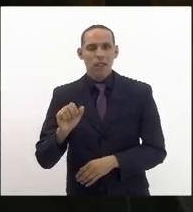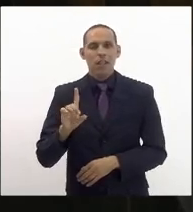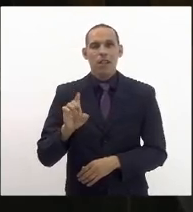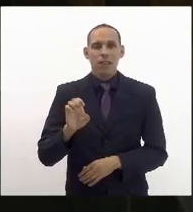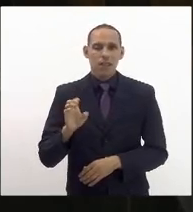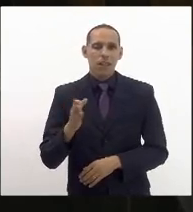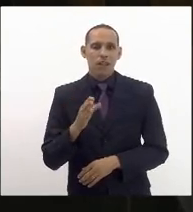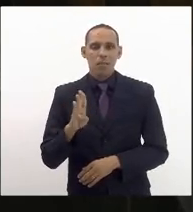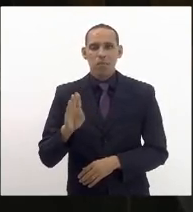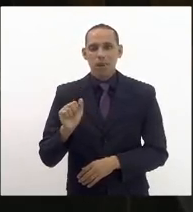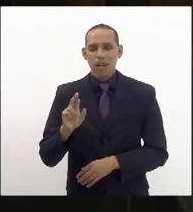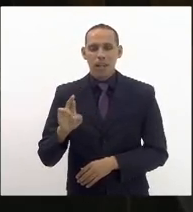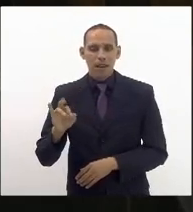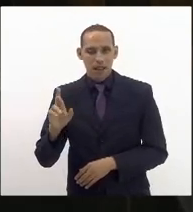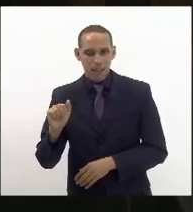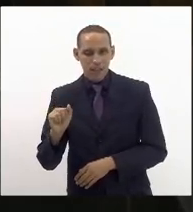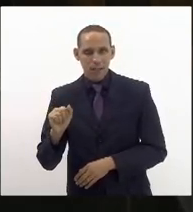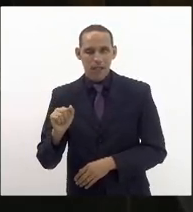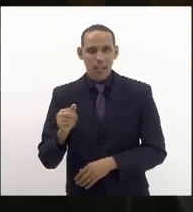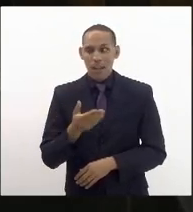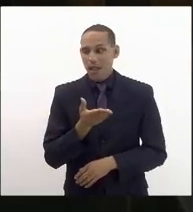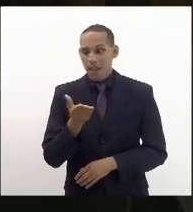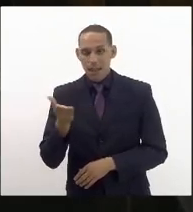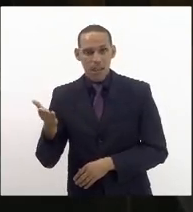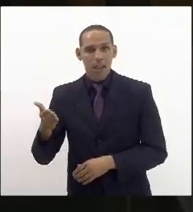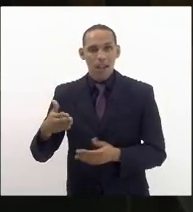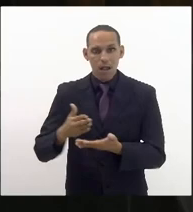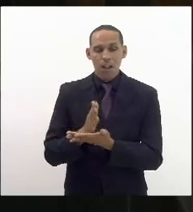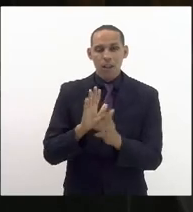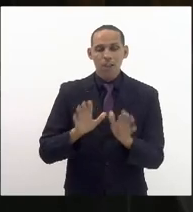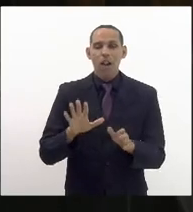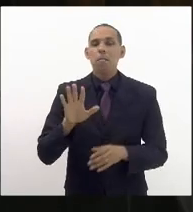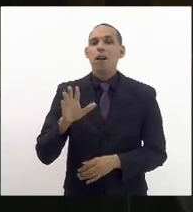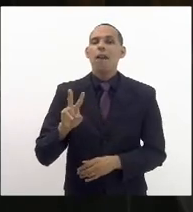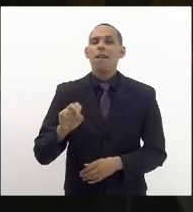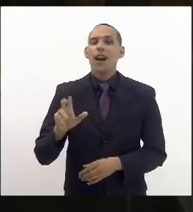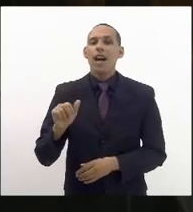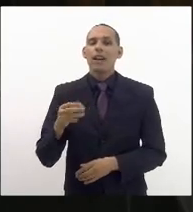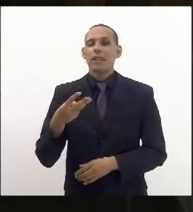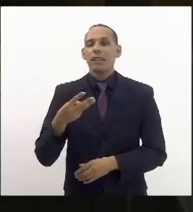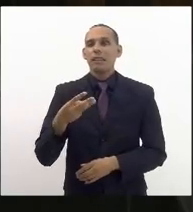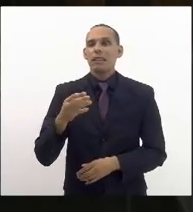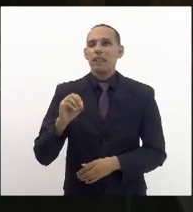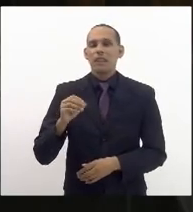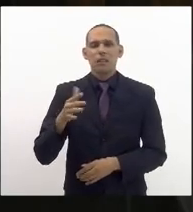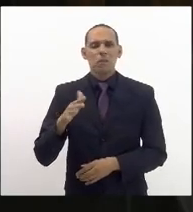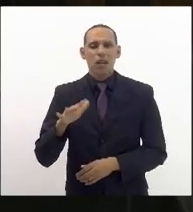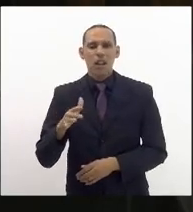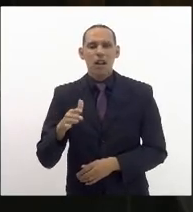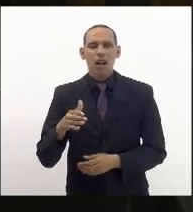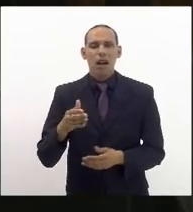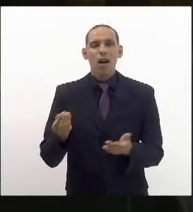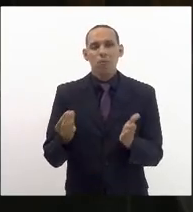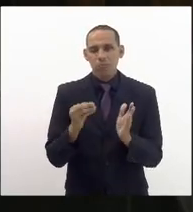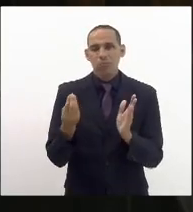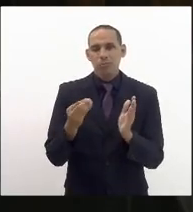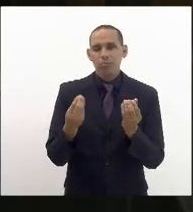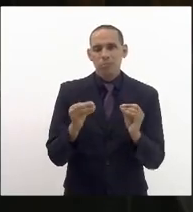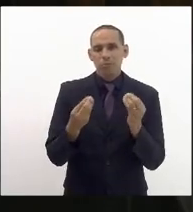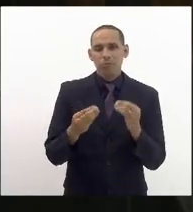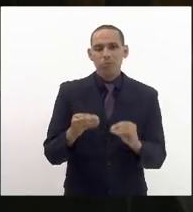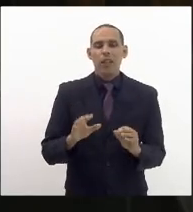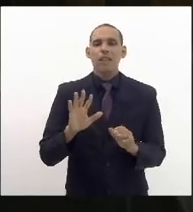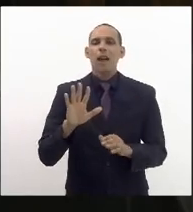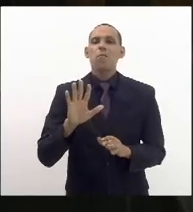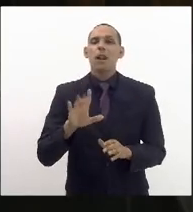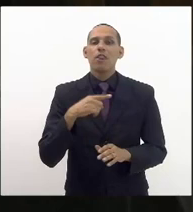No entanto, o número de vagas que já estão preenchidas são 30 e poucas vagas, e nós queremos que todas as vagas sejam